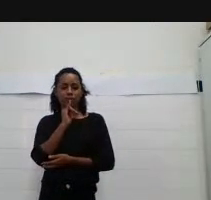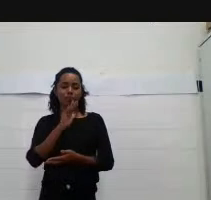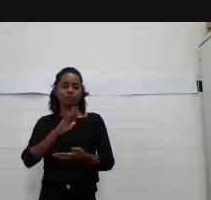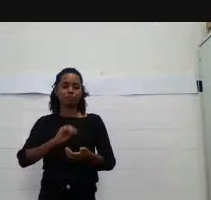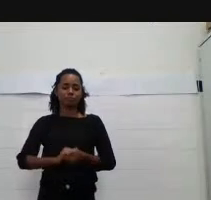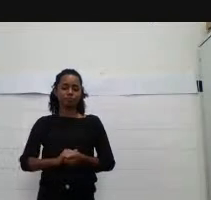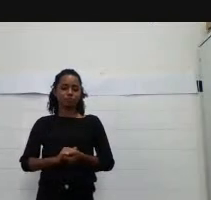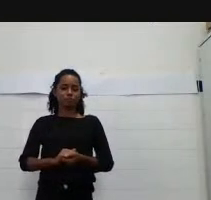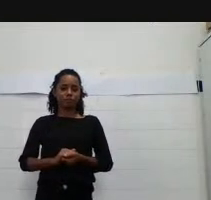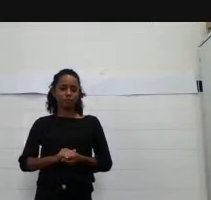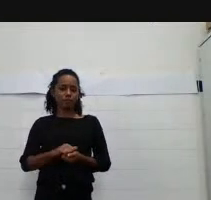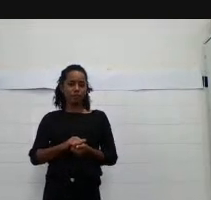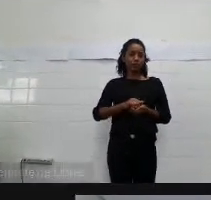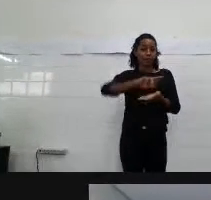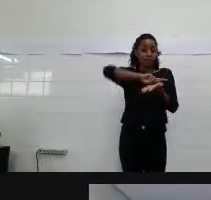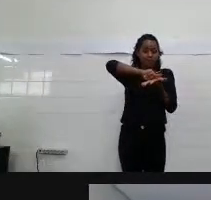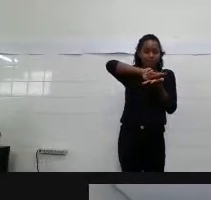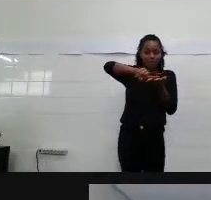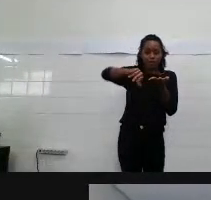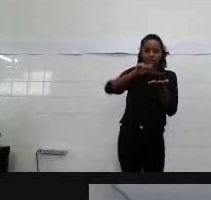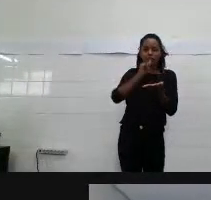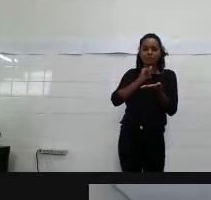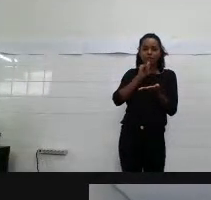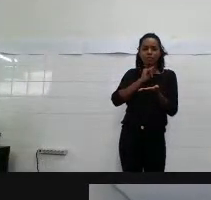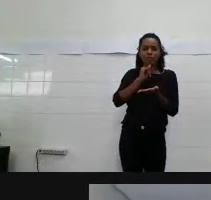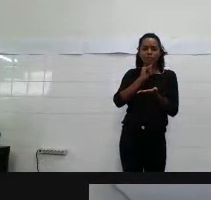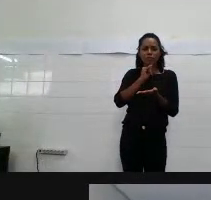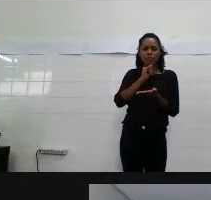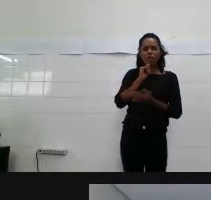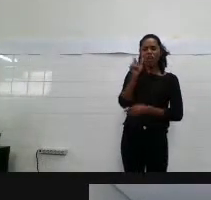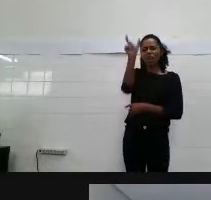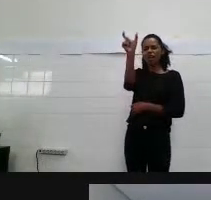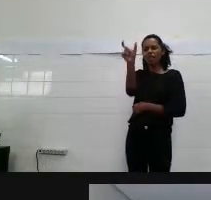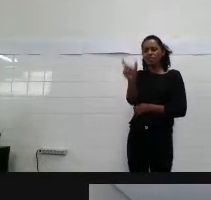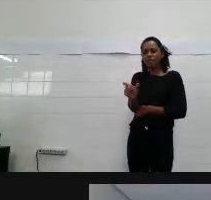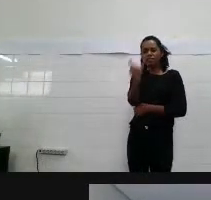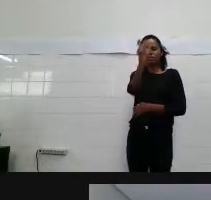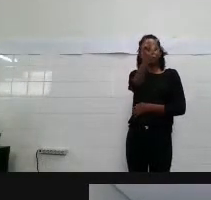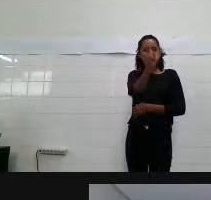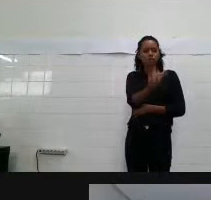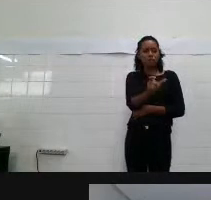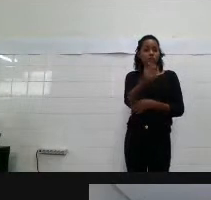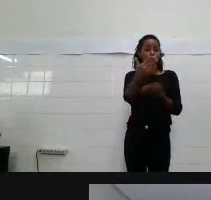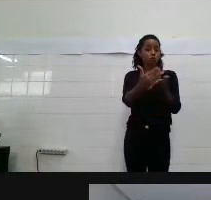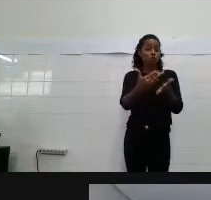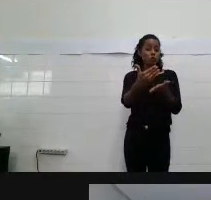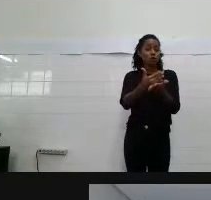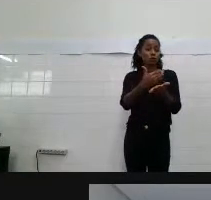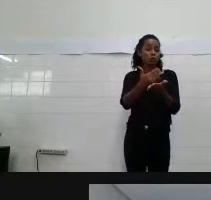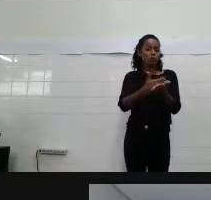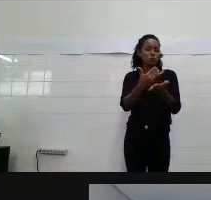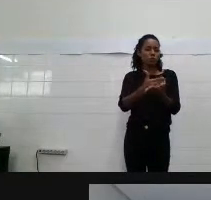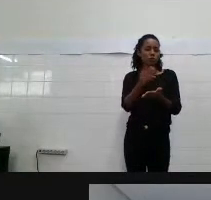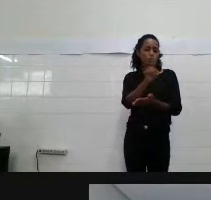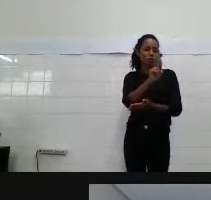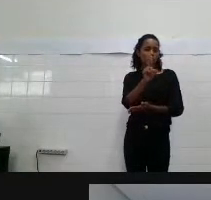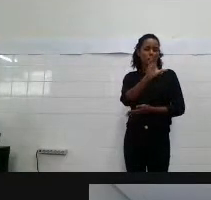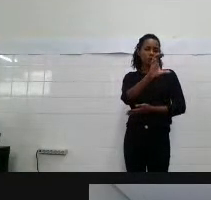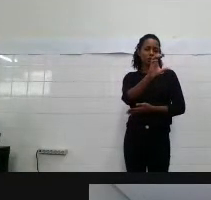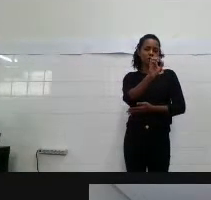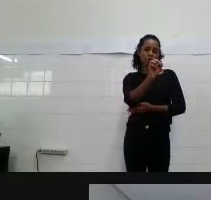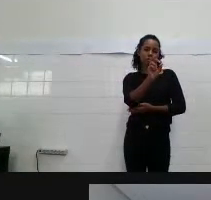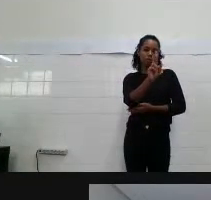A gente vai ver inúmeros exemplos de quem são aqueles personagens do Cortiço, de que maneira aqueles personagens